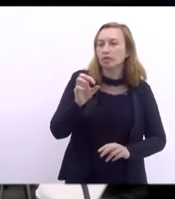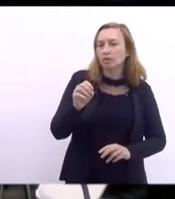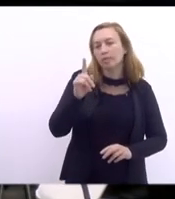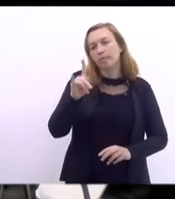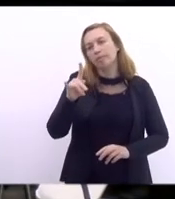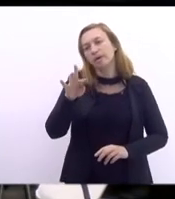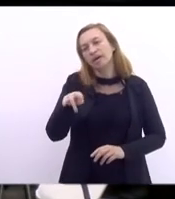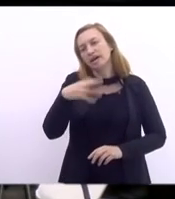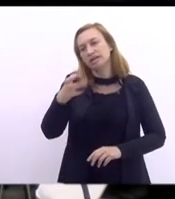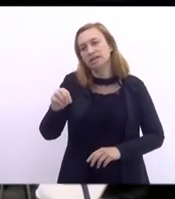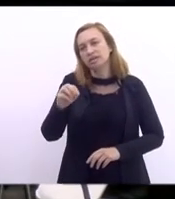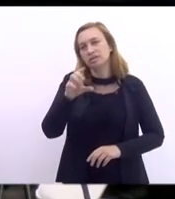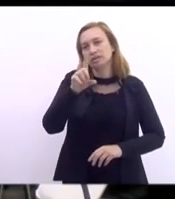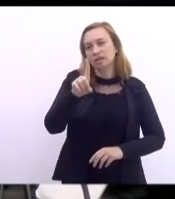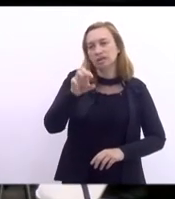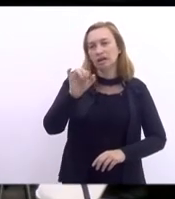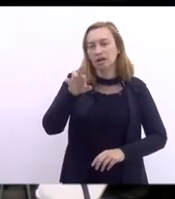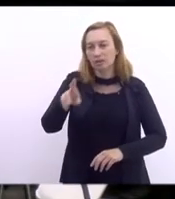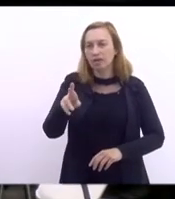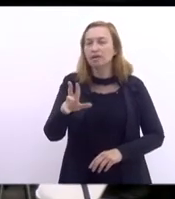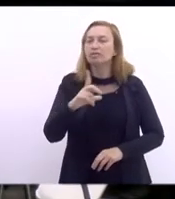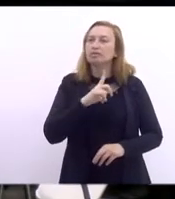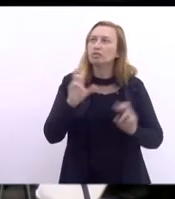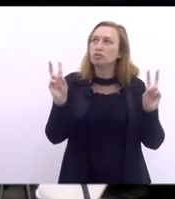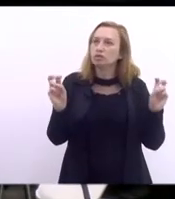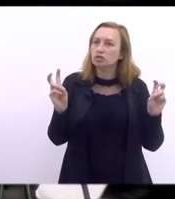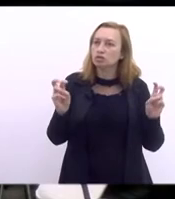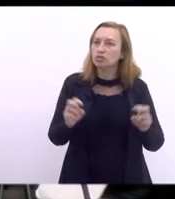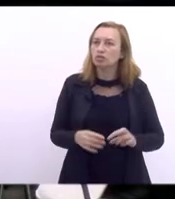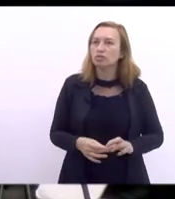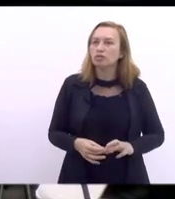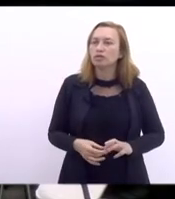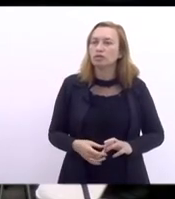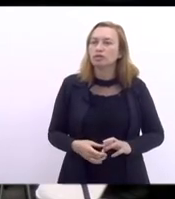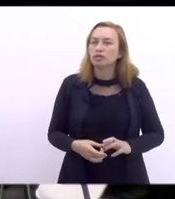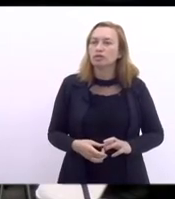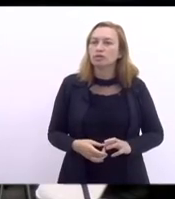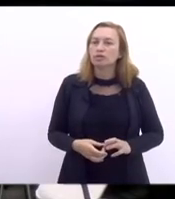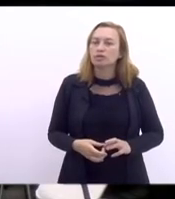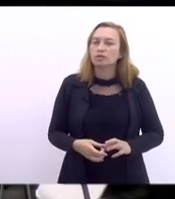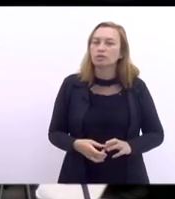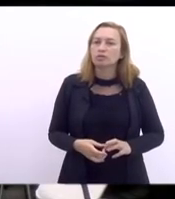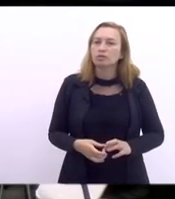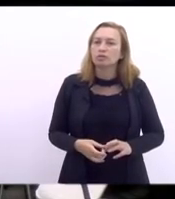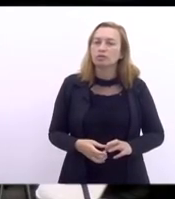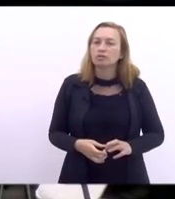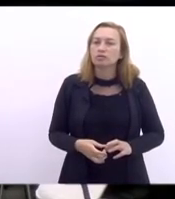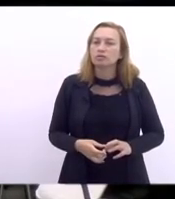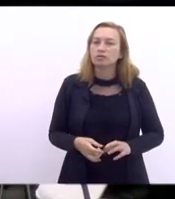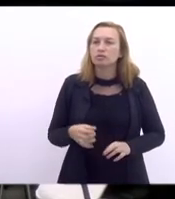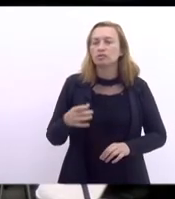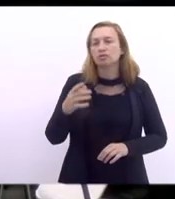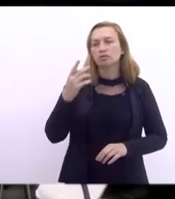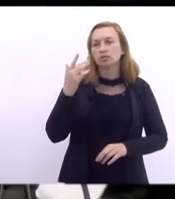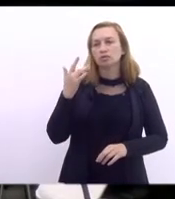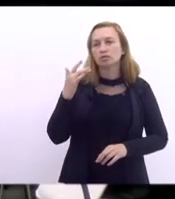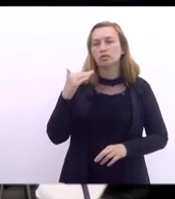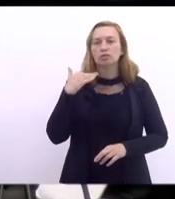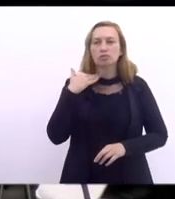é existe uma questão no tesouro que é o seguinte a